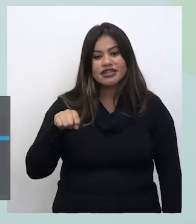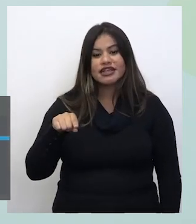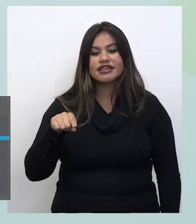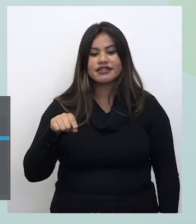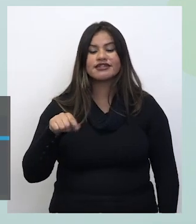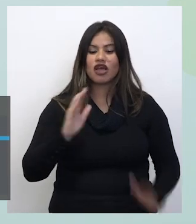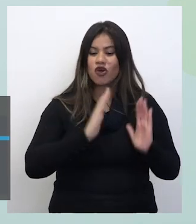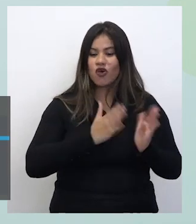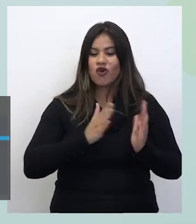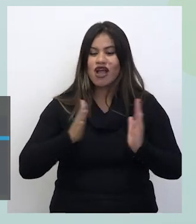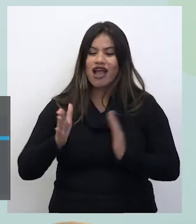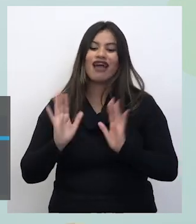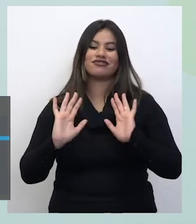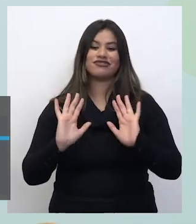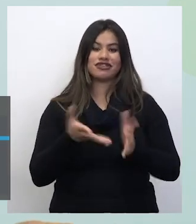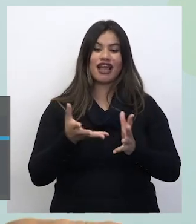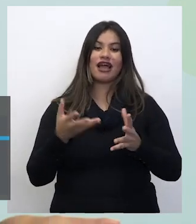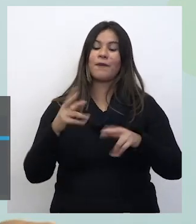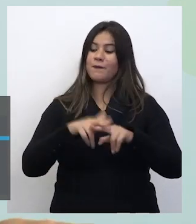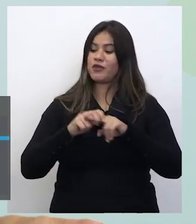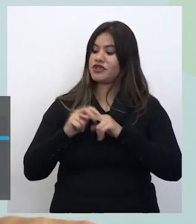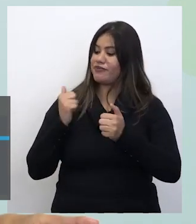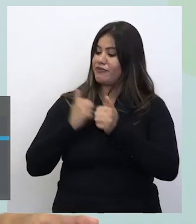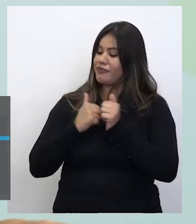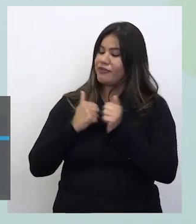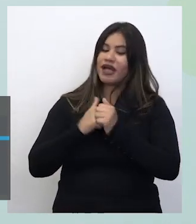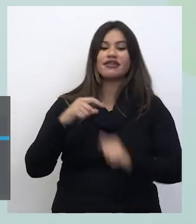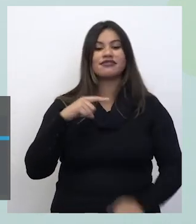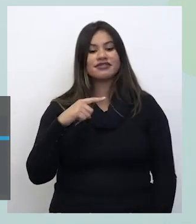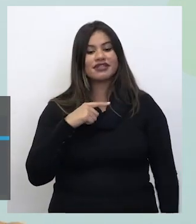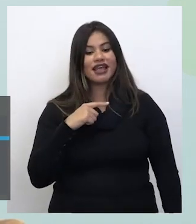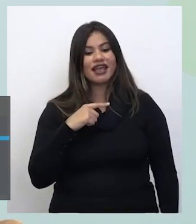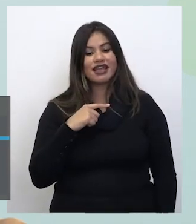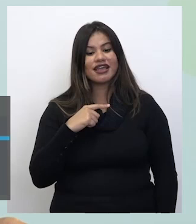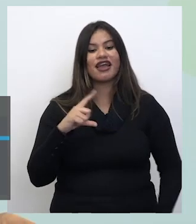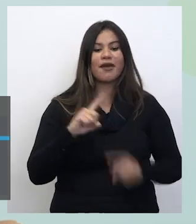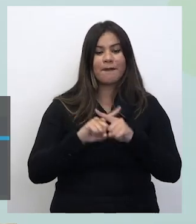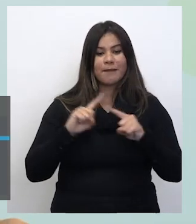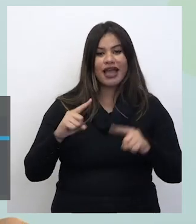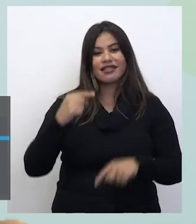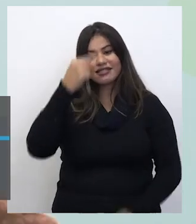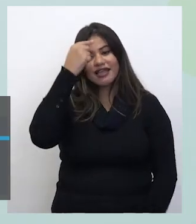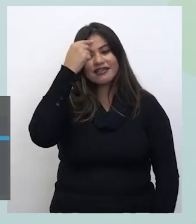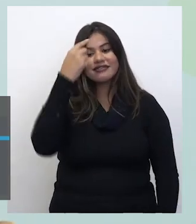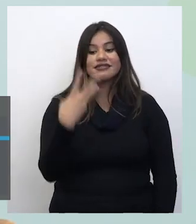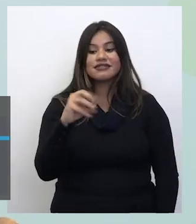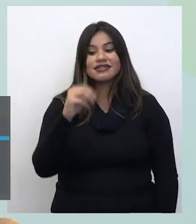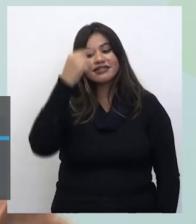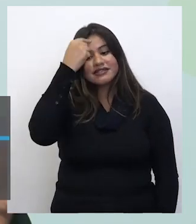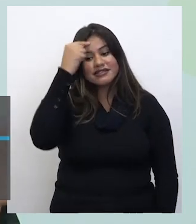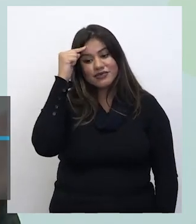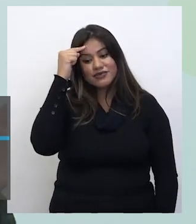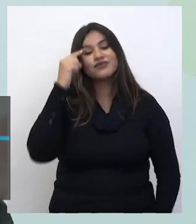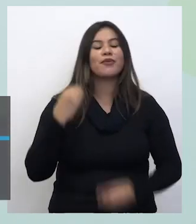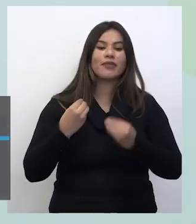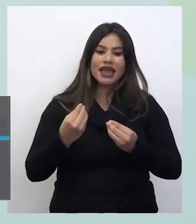da organização, por isso esse material já está próximo aí de vocês, mas mesmo assim a gente vai dar 30 segundos. O que a gente vai precisar?